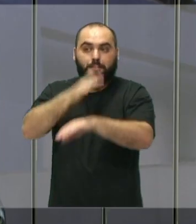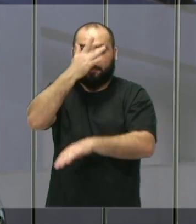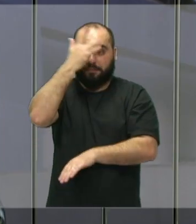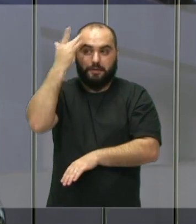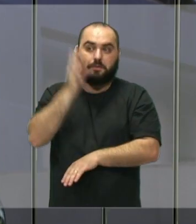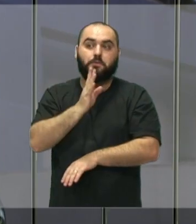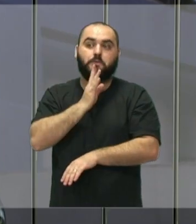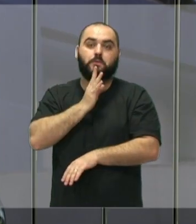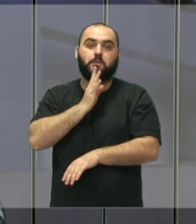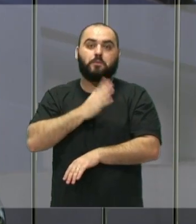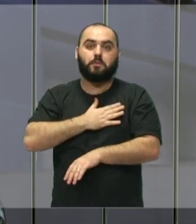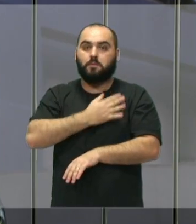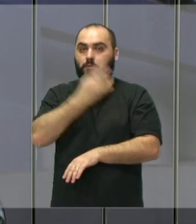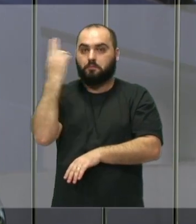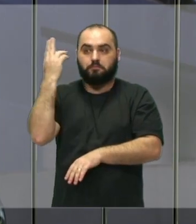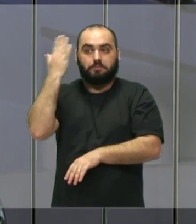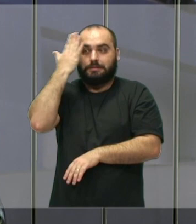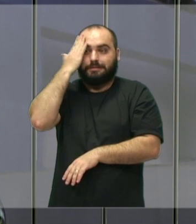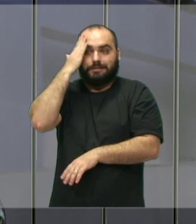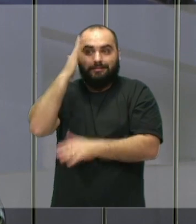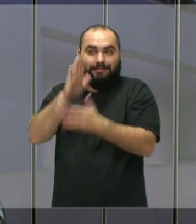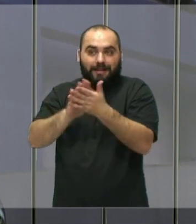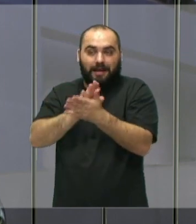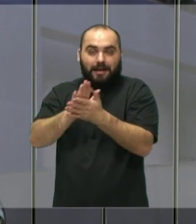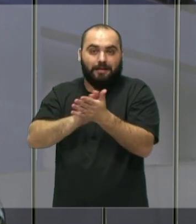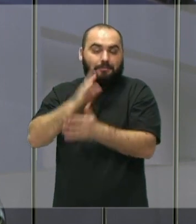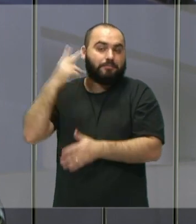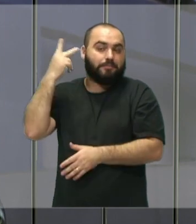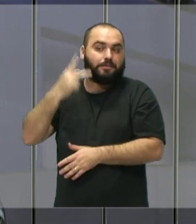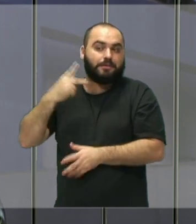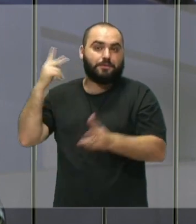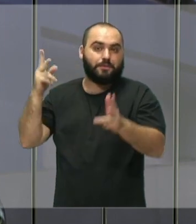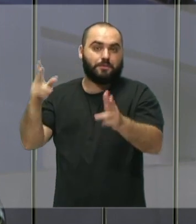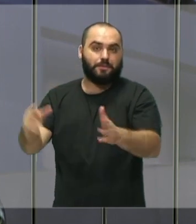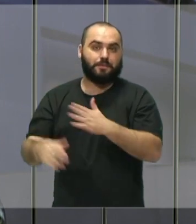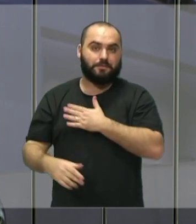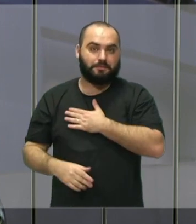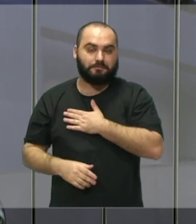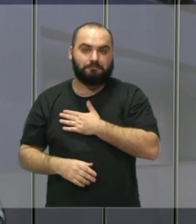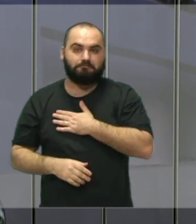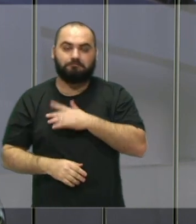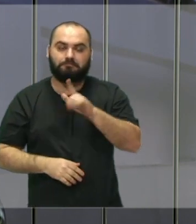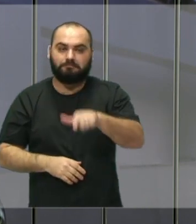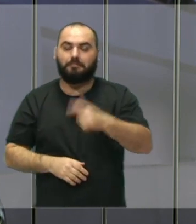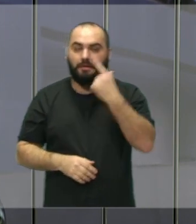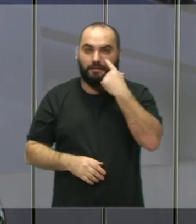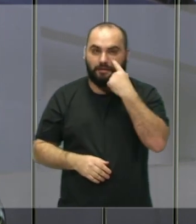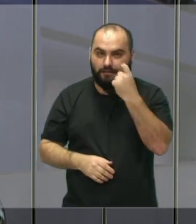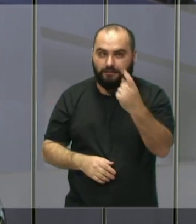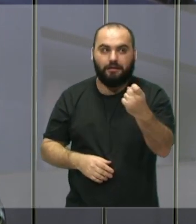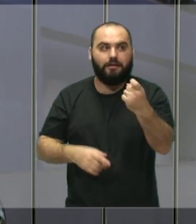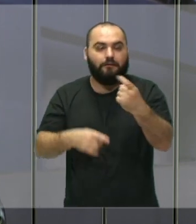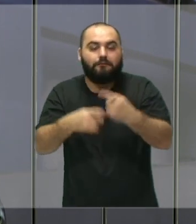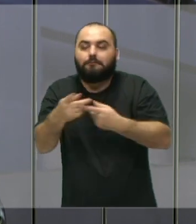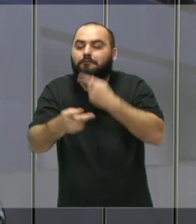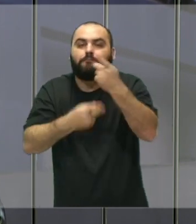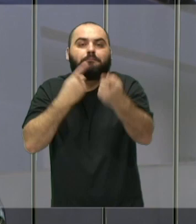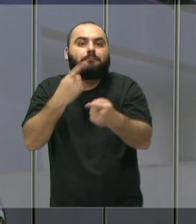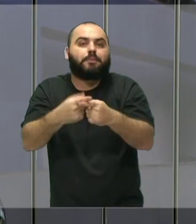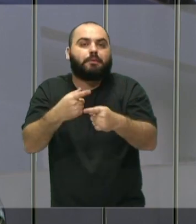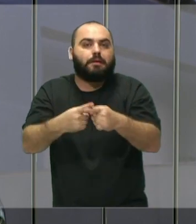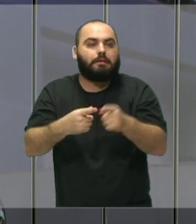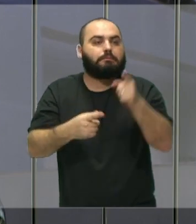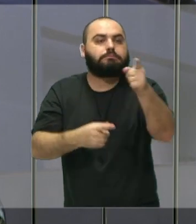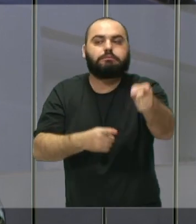não entendem de política como eu não entendia e não vivia essa situação. É muito interessante poder falar, a gente acaba apontando o